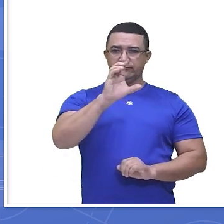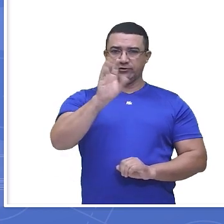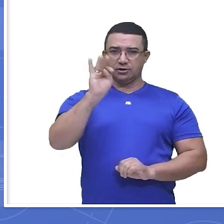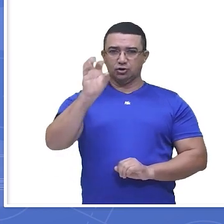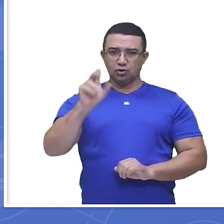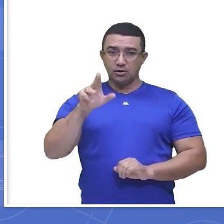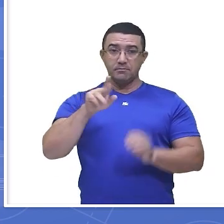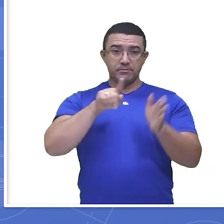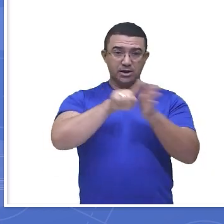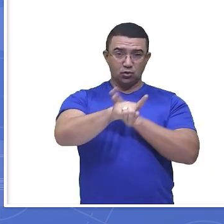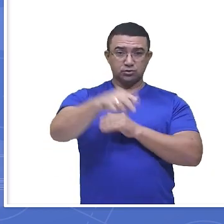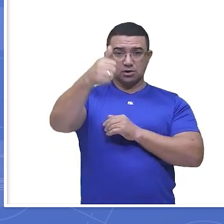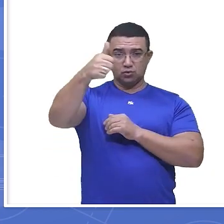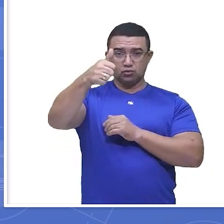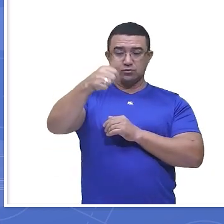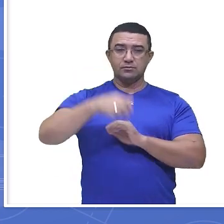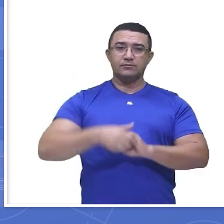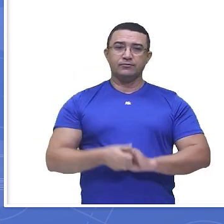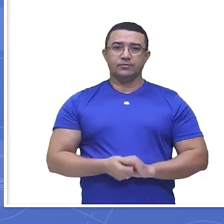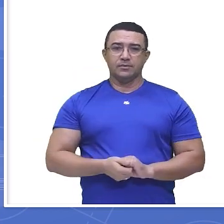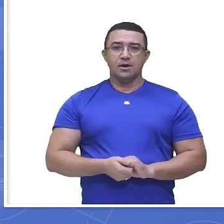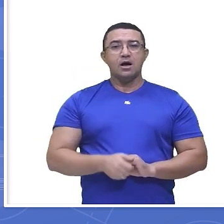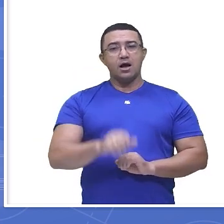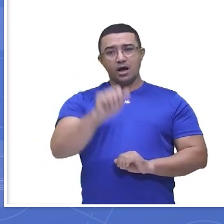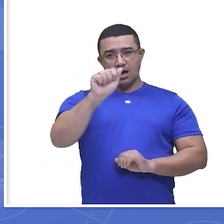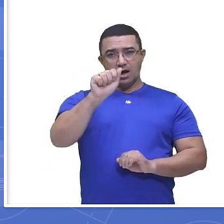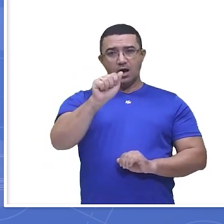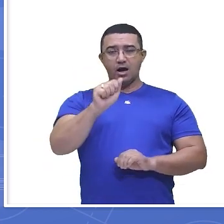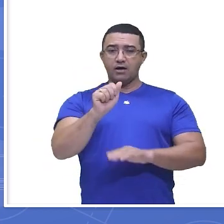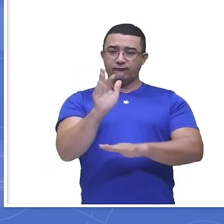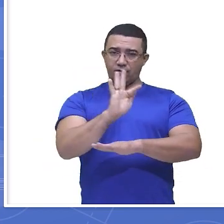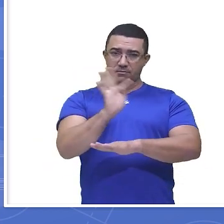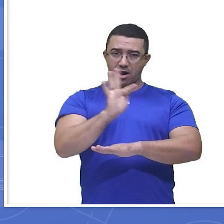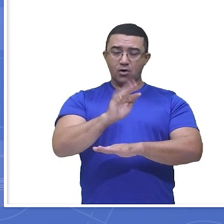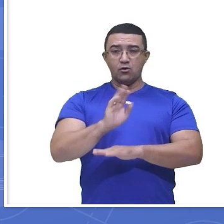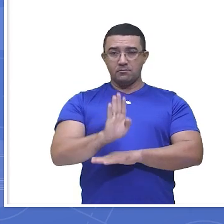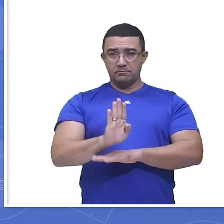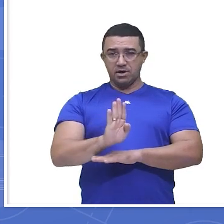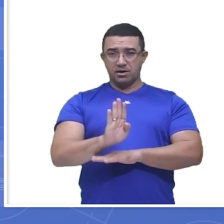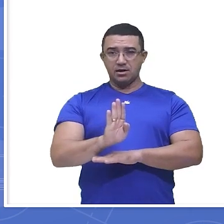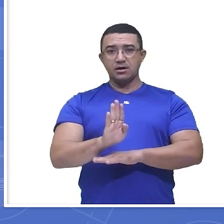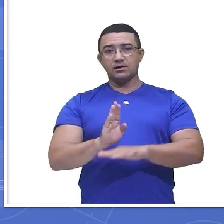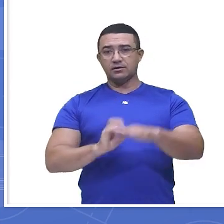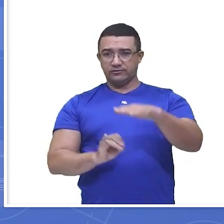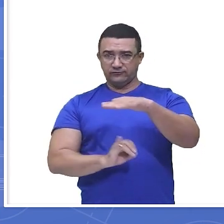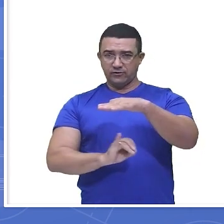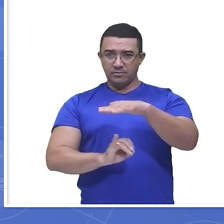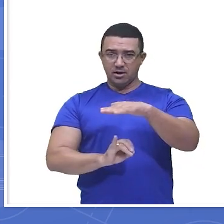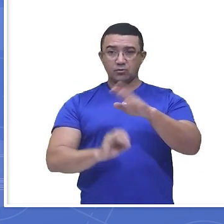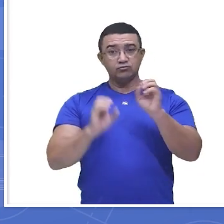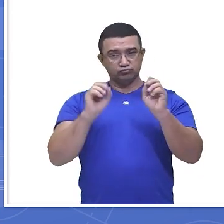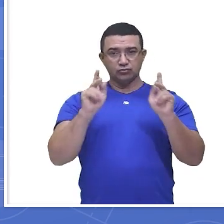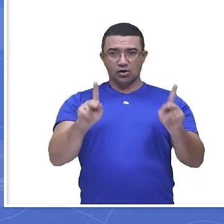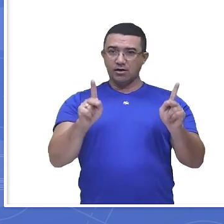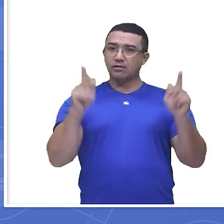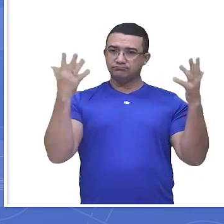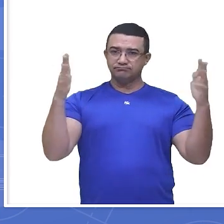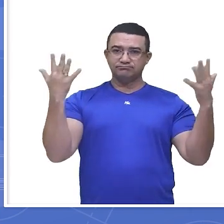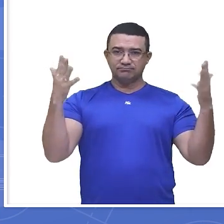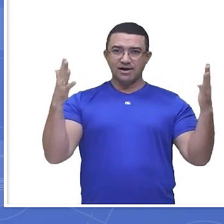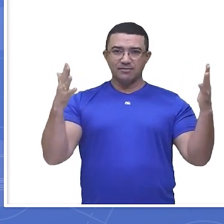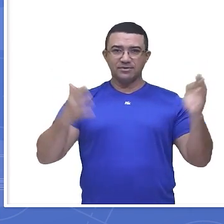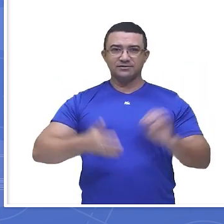1. Letra A, formal, letra B, segundo texto, informal. Ok, Vitor,